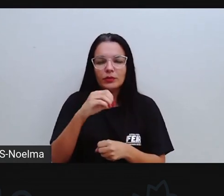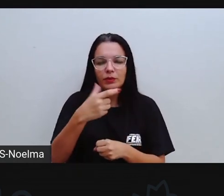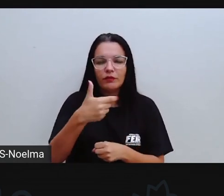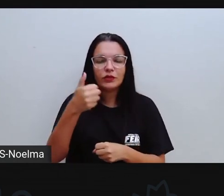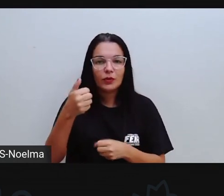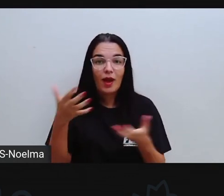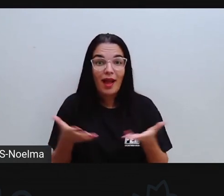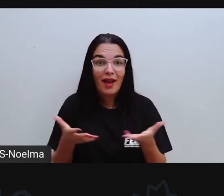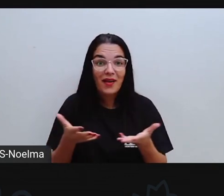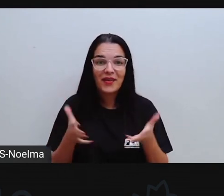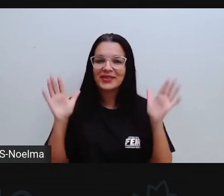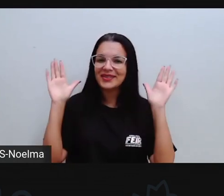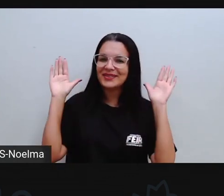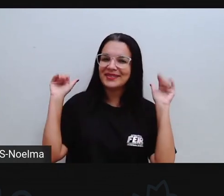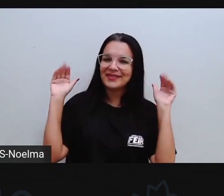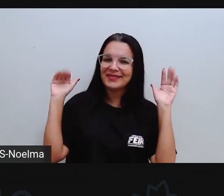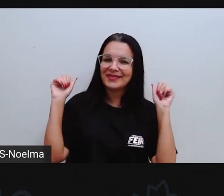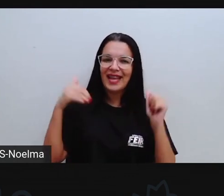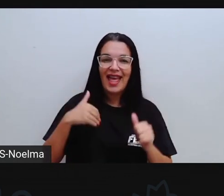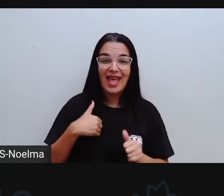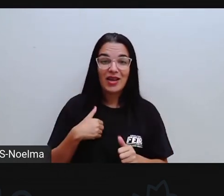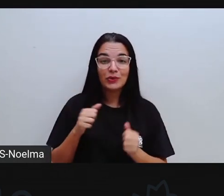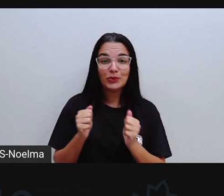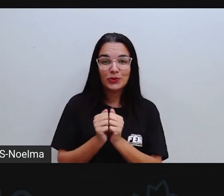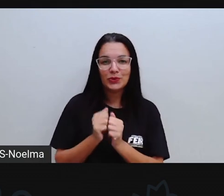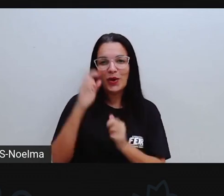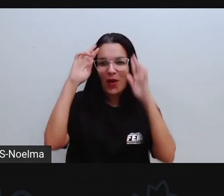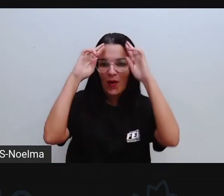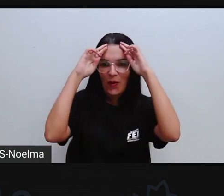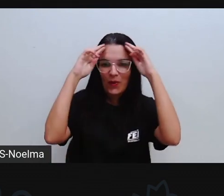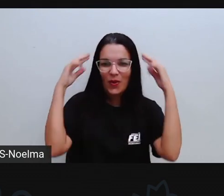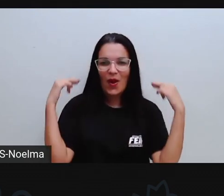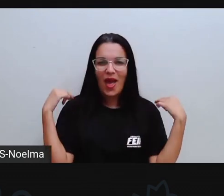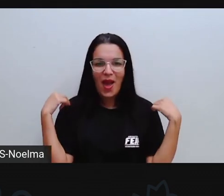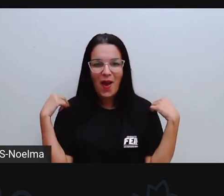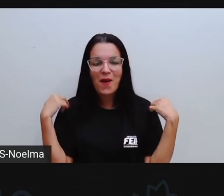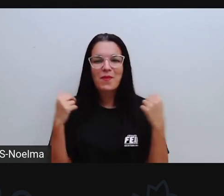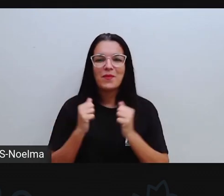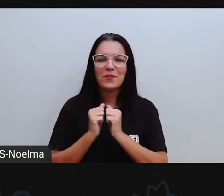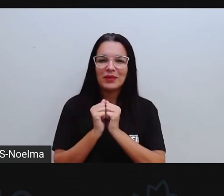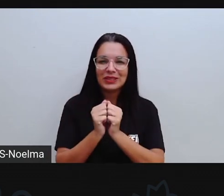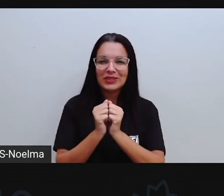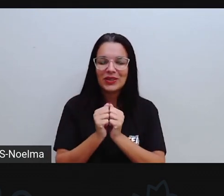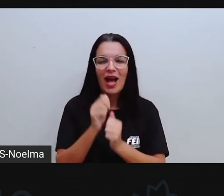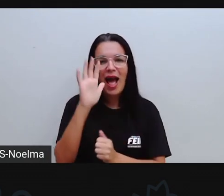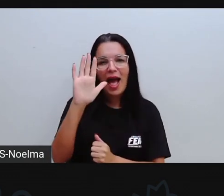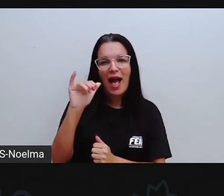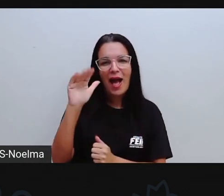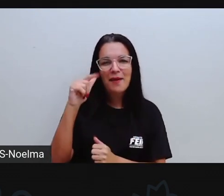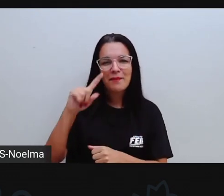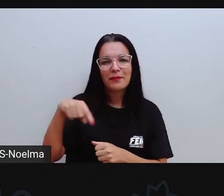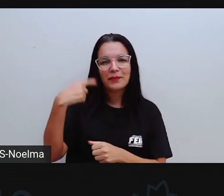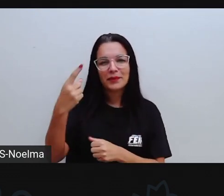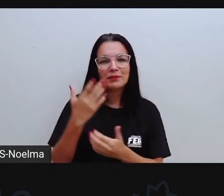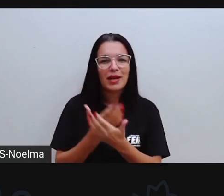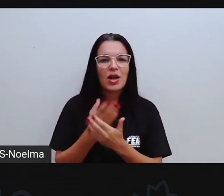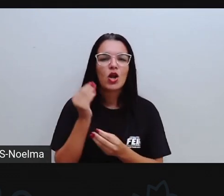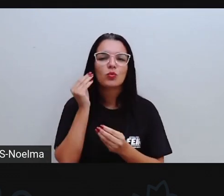aqui, nós vamos ficando por aqui, né? Eu e a professora Noela. E a gente se encontra na próxima aula.